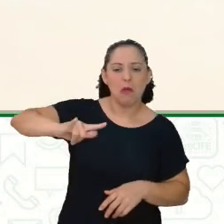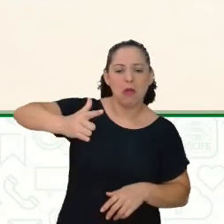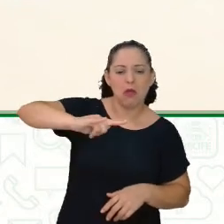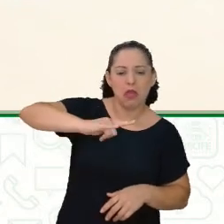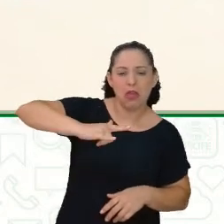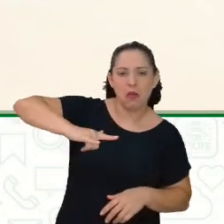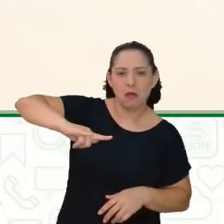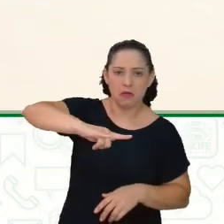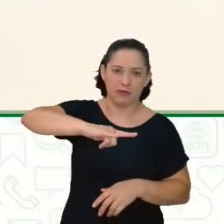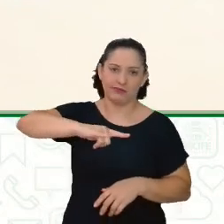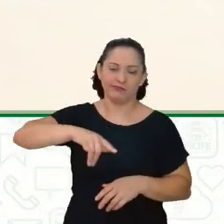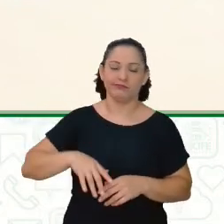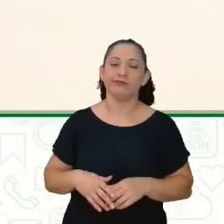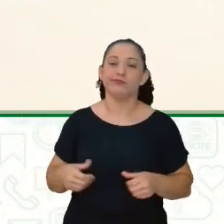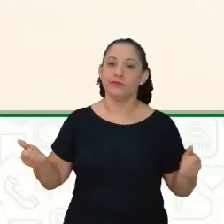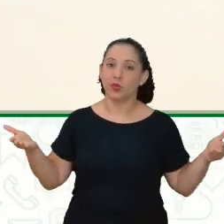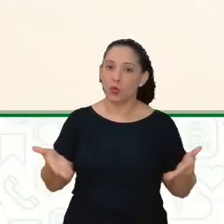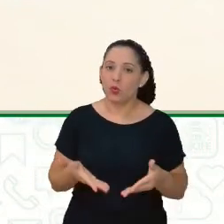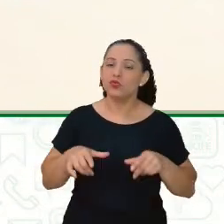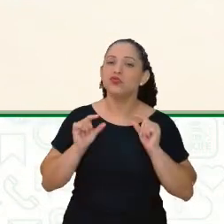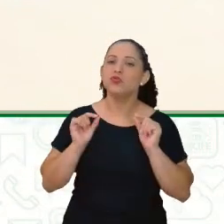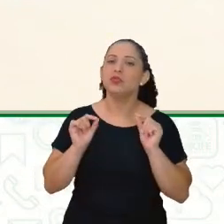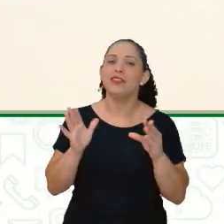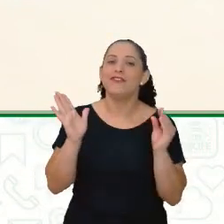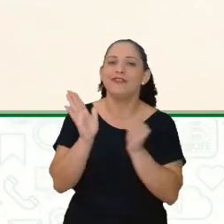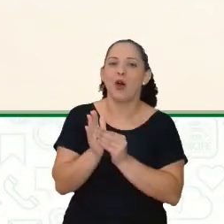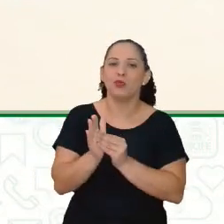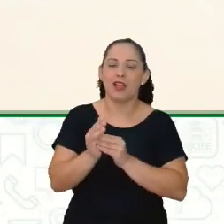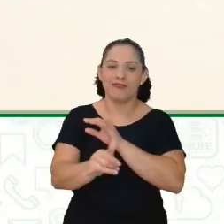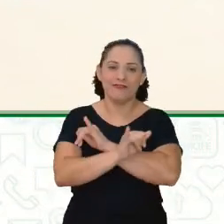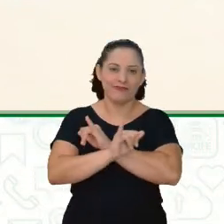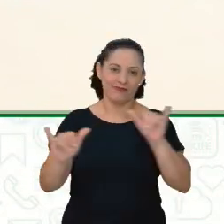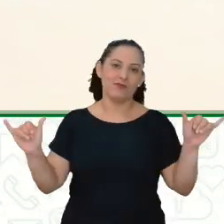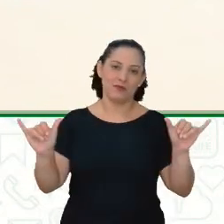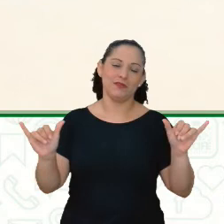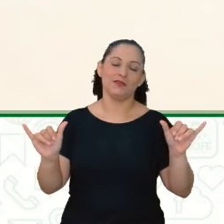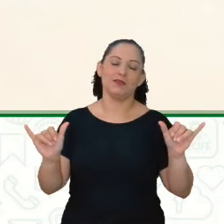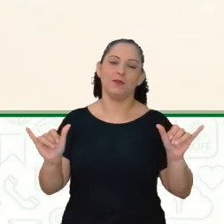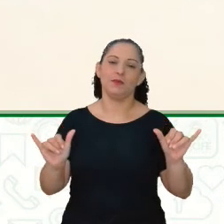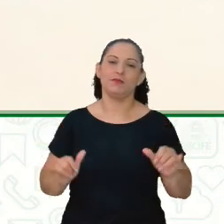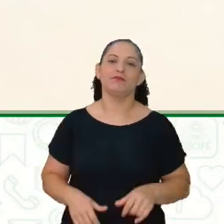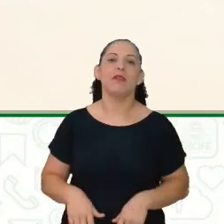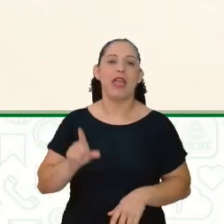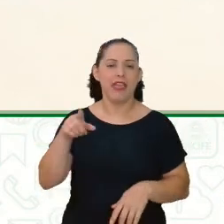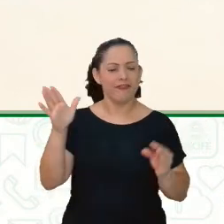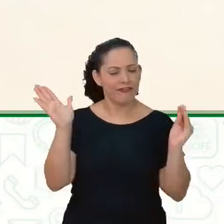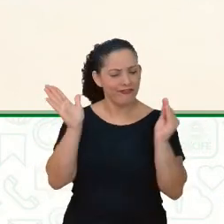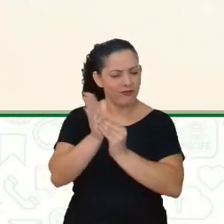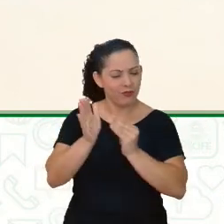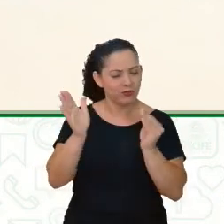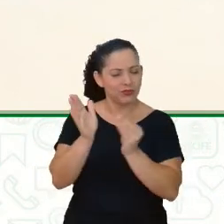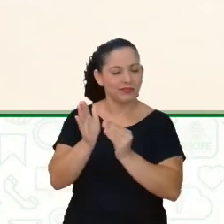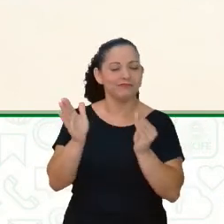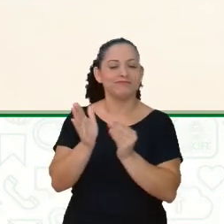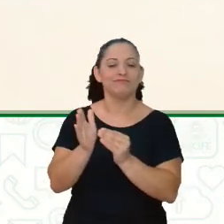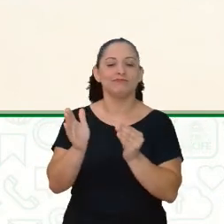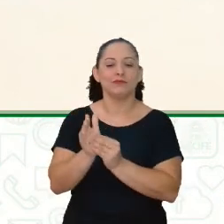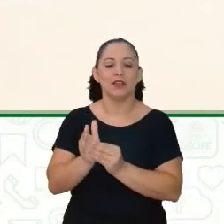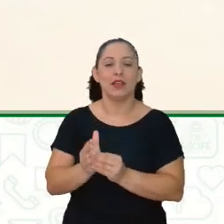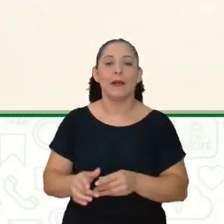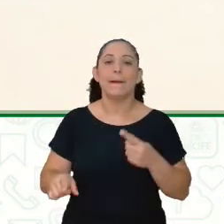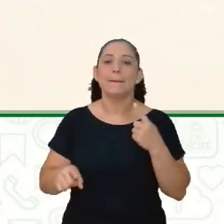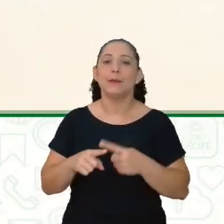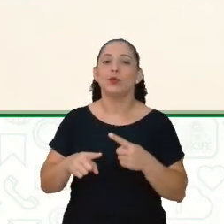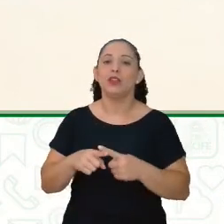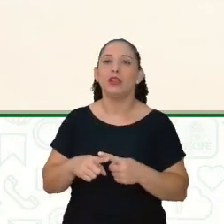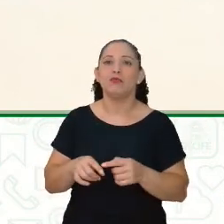pessoal, falando aqui de desinformação. A desinformação está aí para desinformar, como